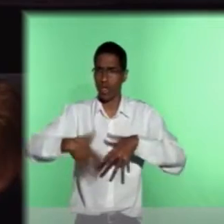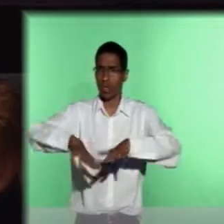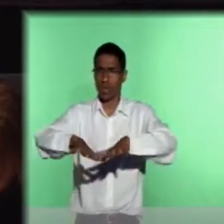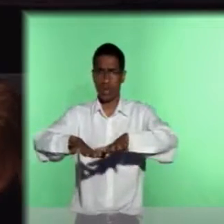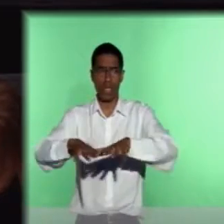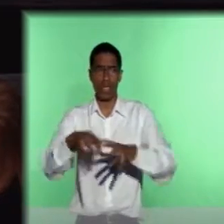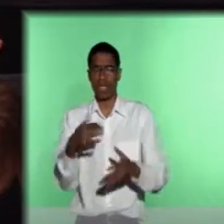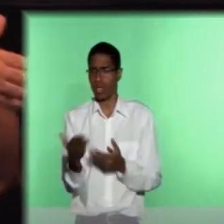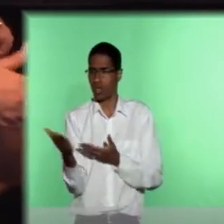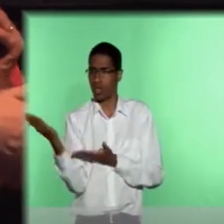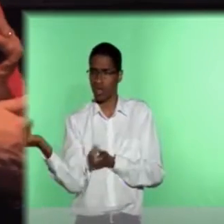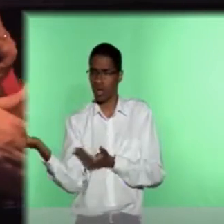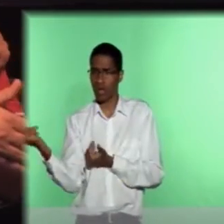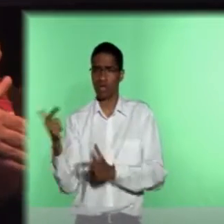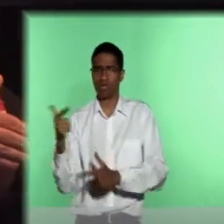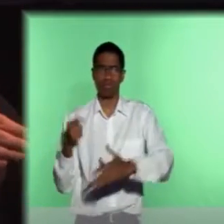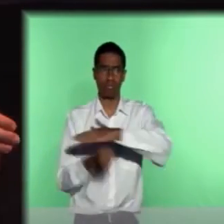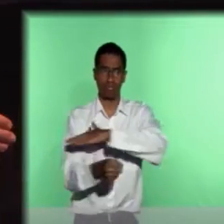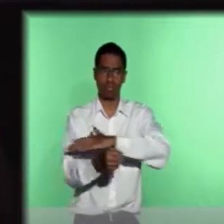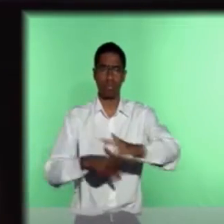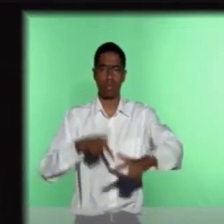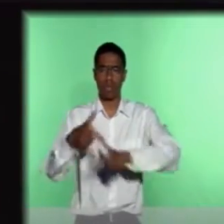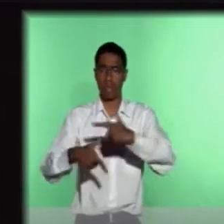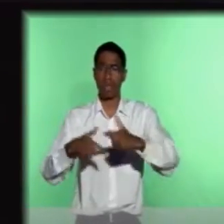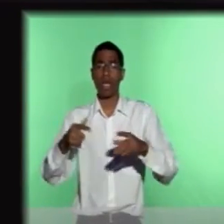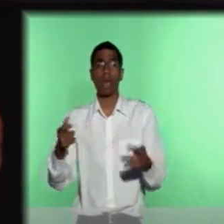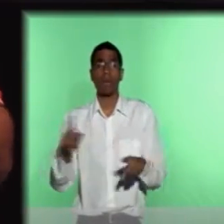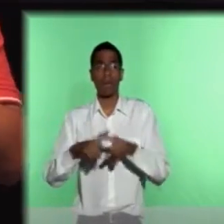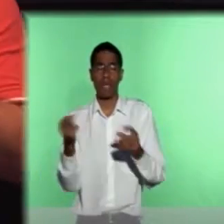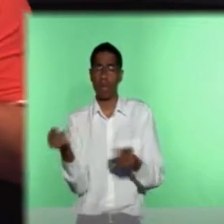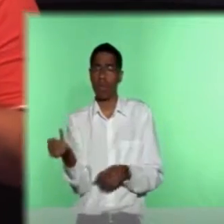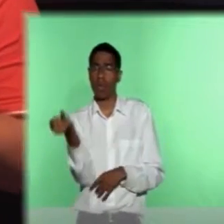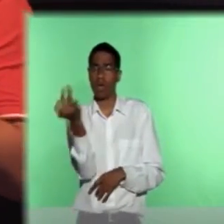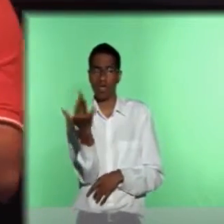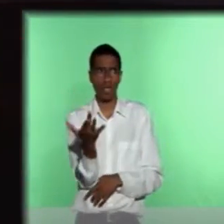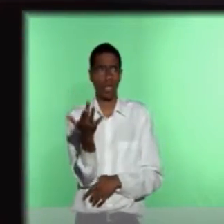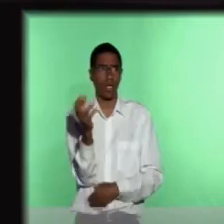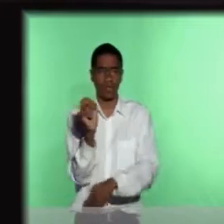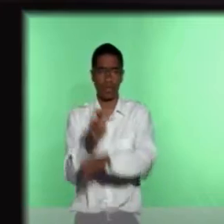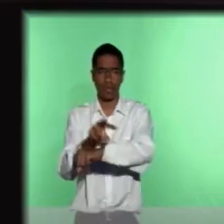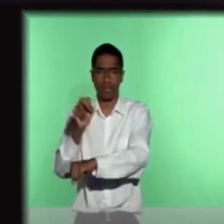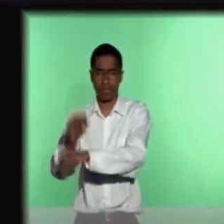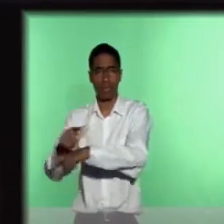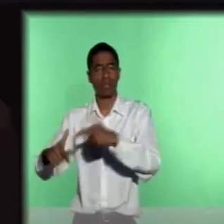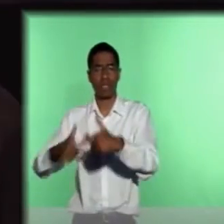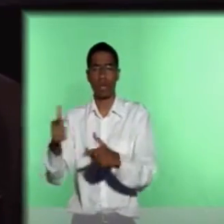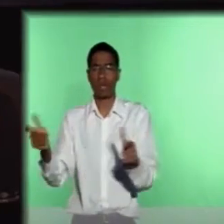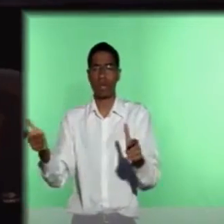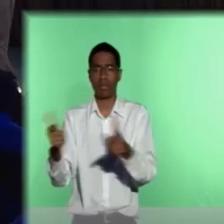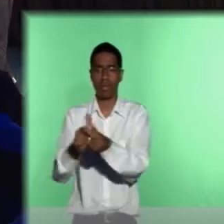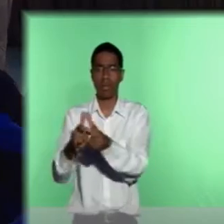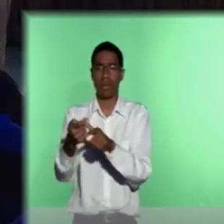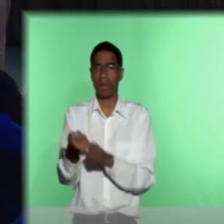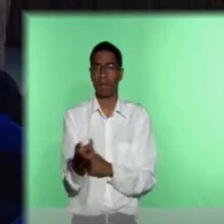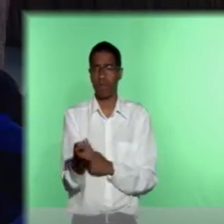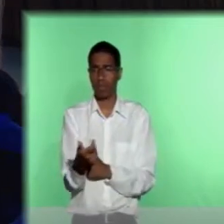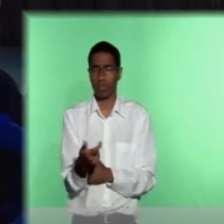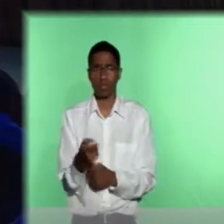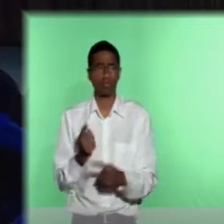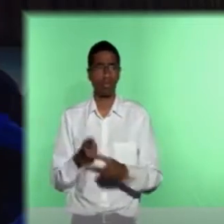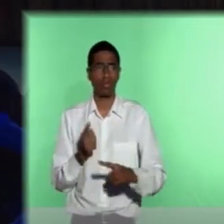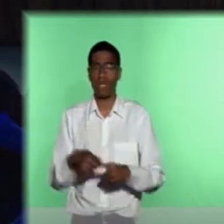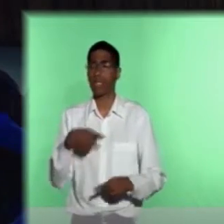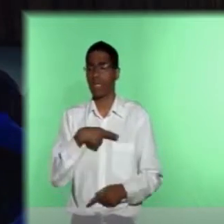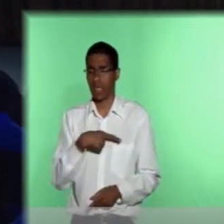trabalho, mas incluem em subemprego. Aliás, é o que acontece também aqui no Brasil. Não adianta ter pleno emprego se o emprego é de